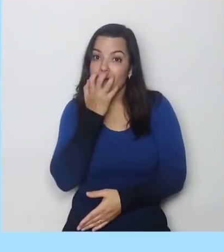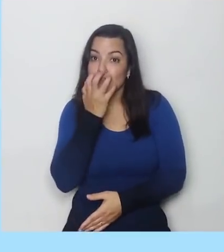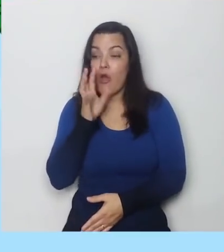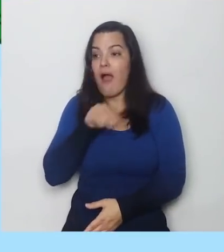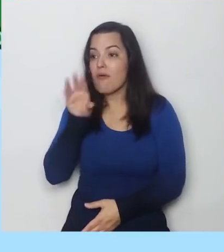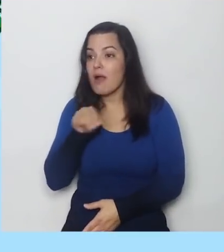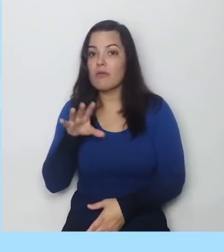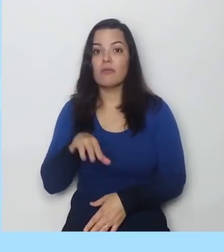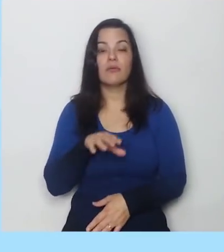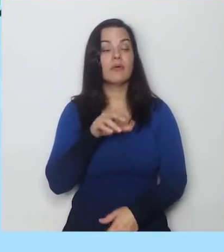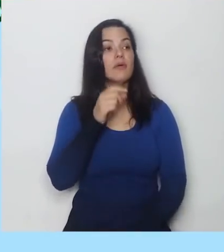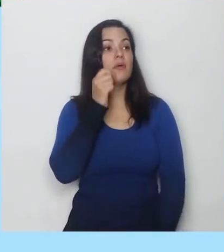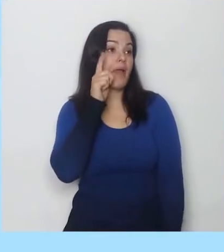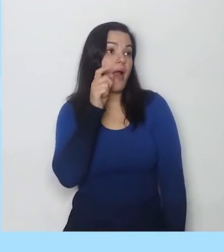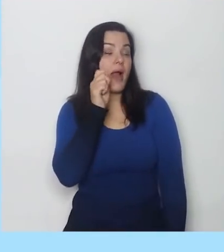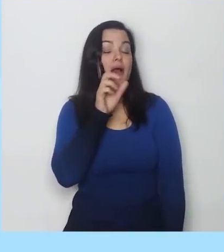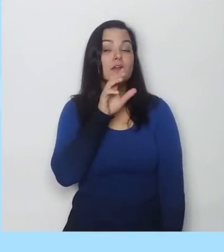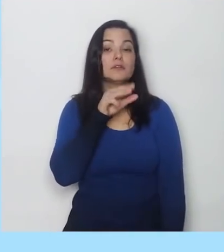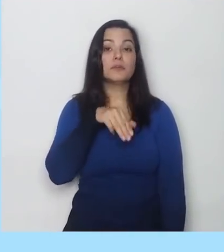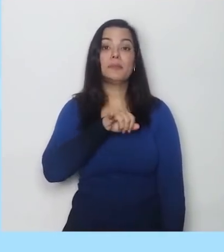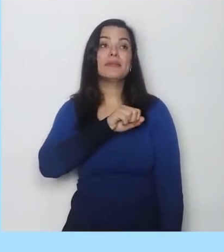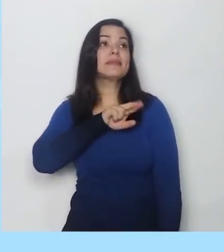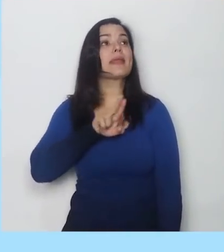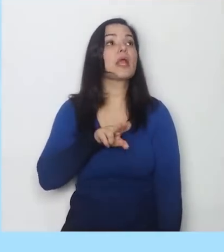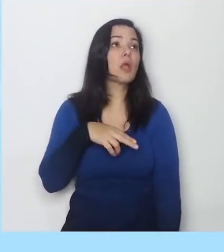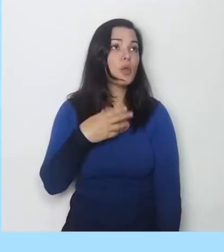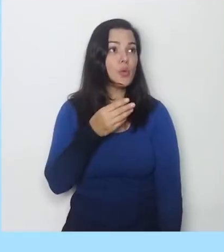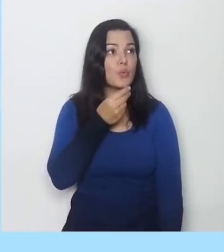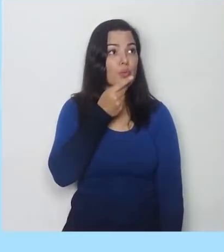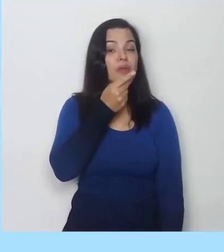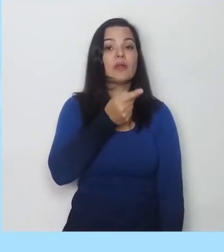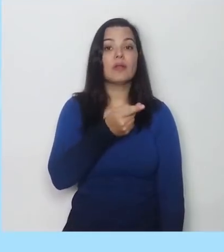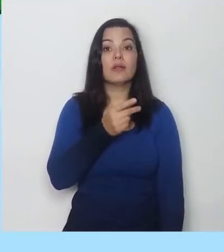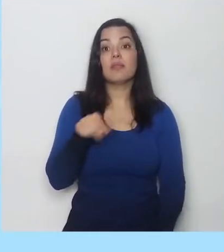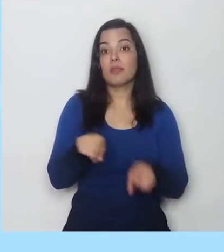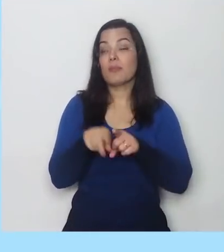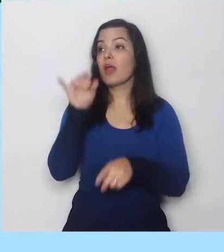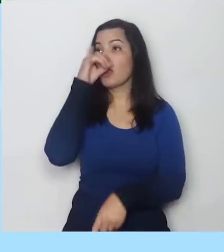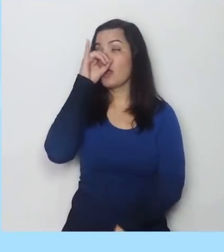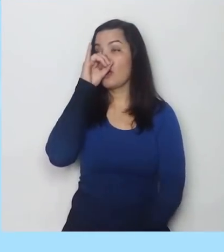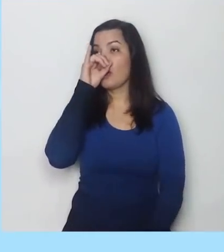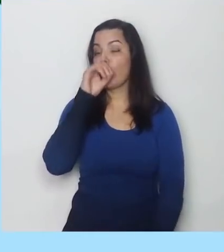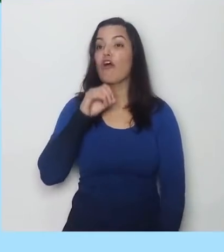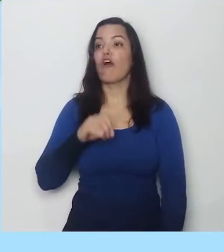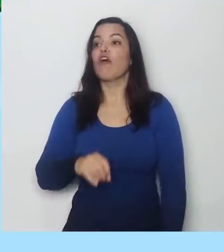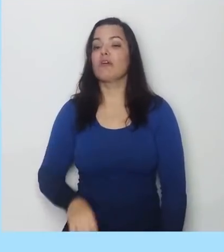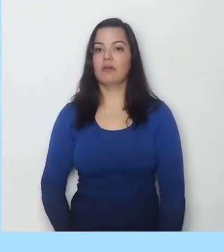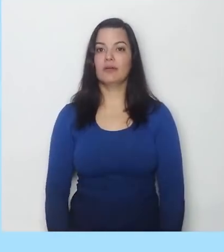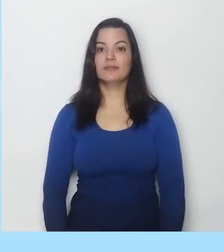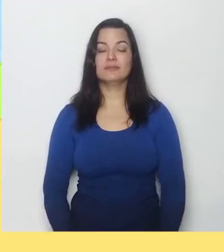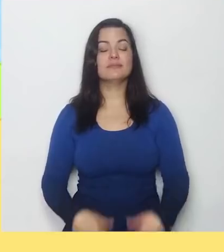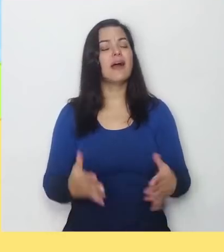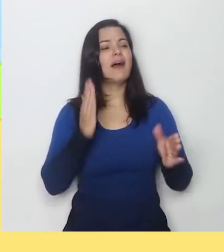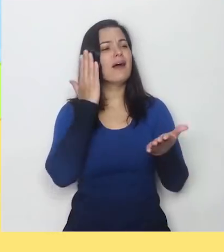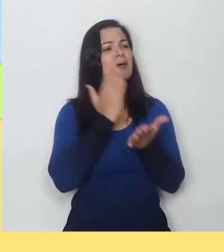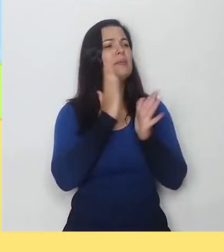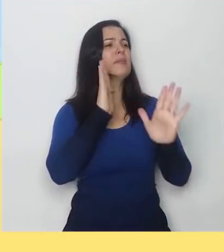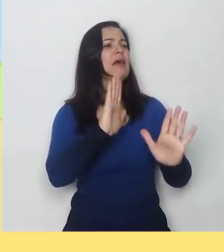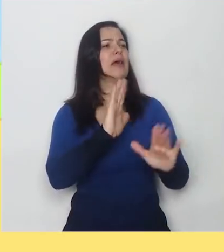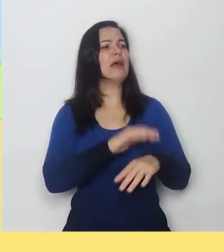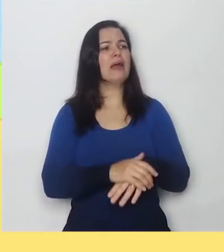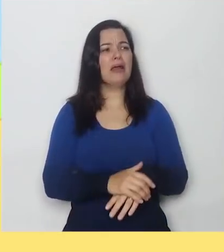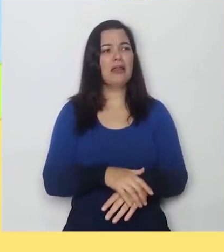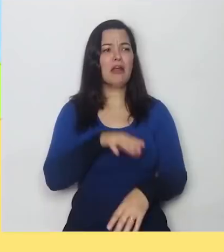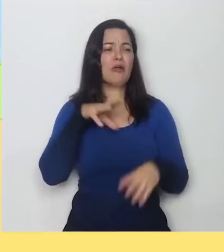gato, miau, miau, e até uma porquinha. Ai, deixa a Mika falar. Você é